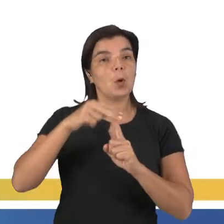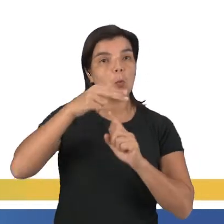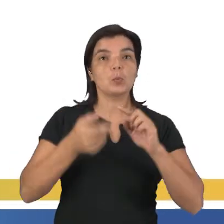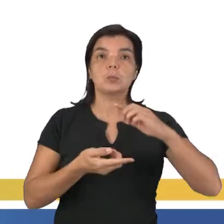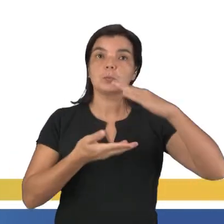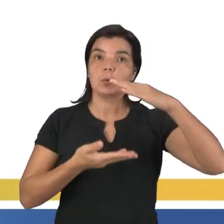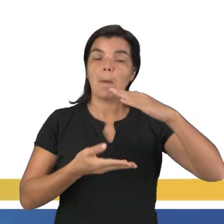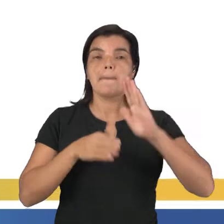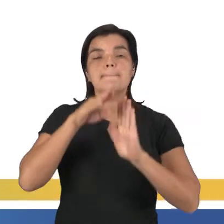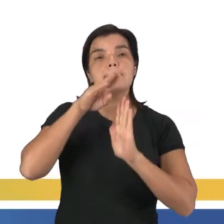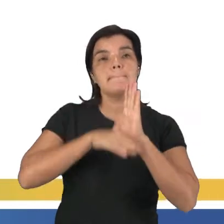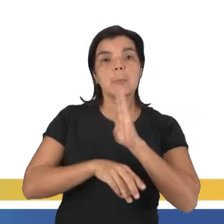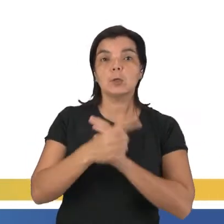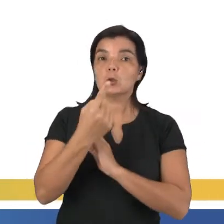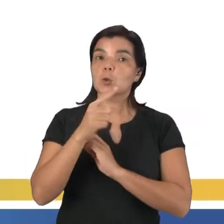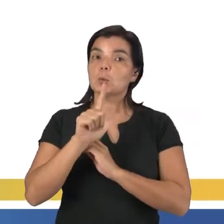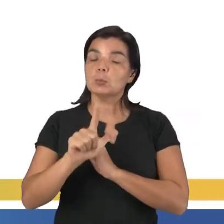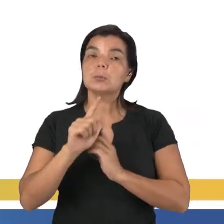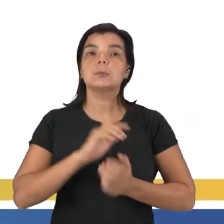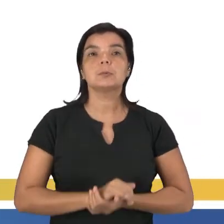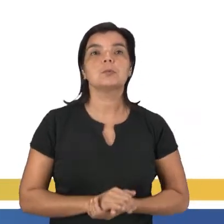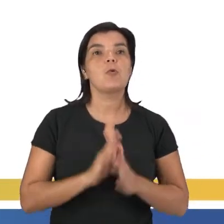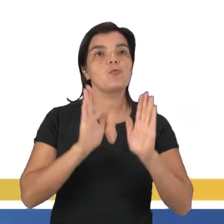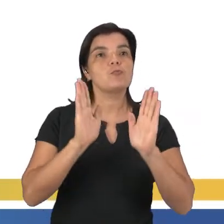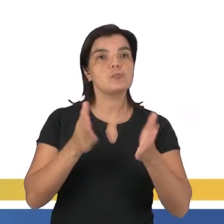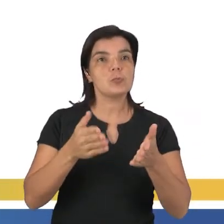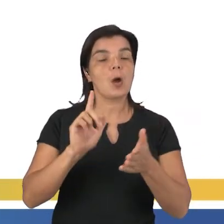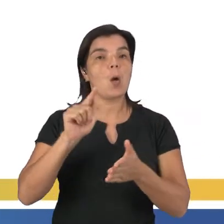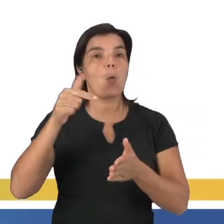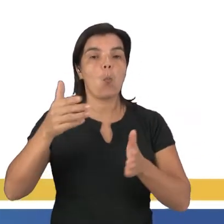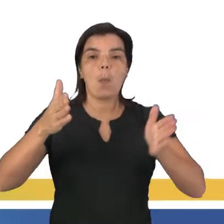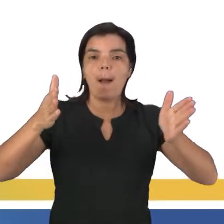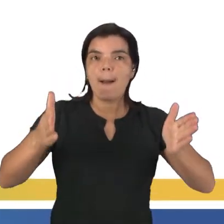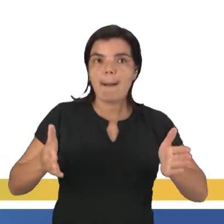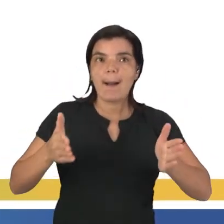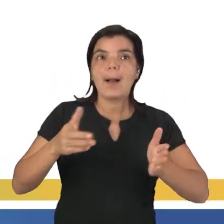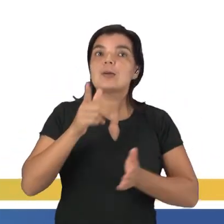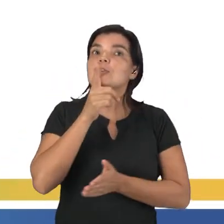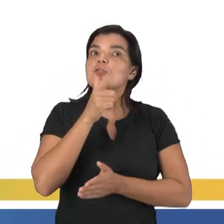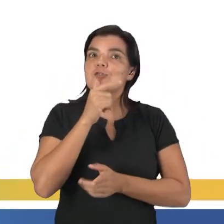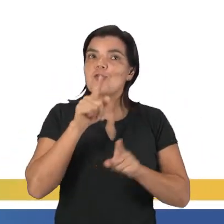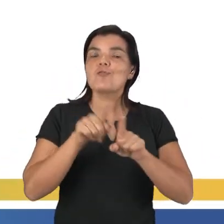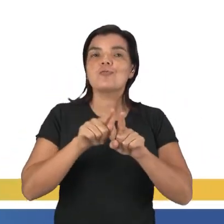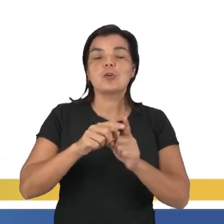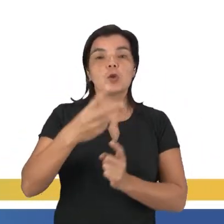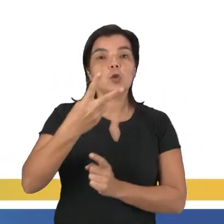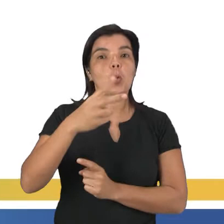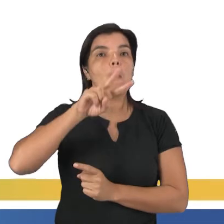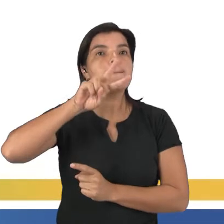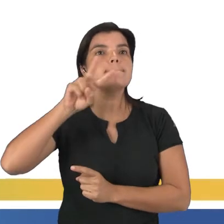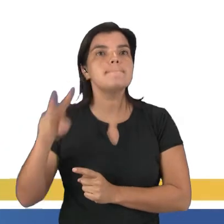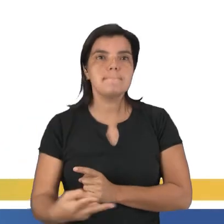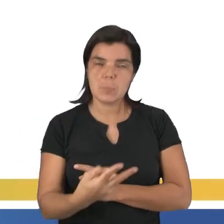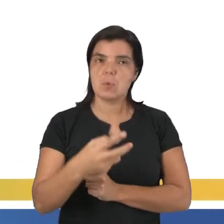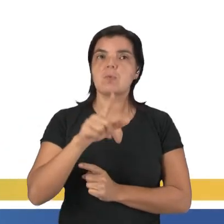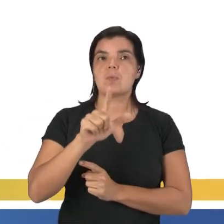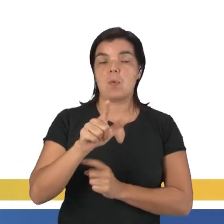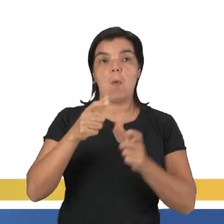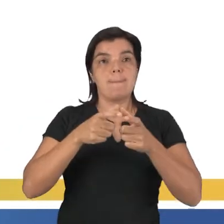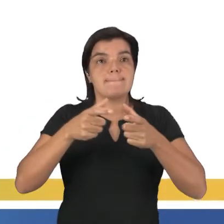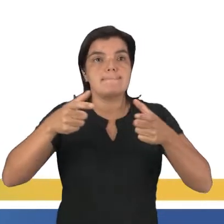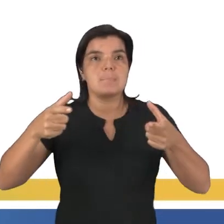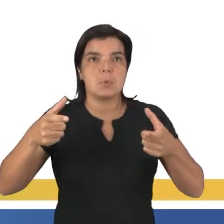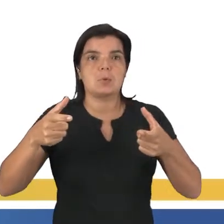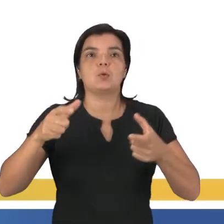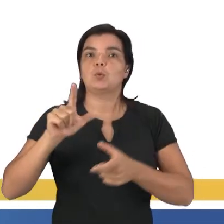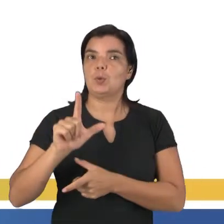comporta menos que 1 litro. Já uma outra caixa d'água tem a capacidade para mais de 2.000 litros, ou seja, bem maior do que